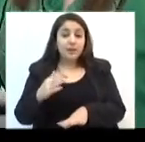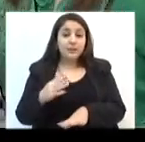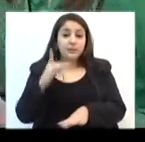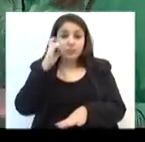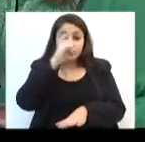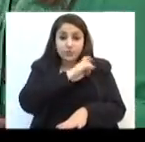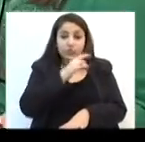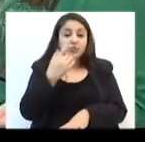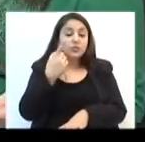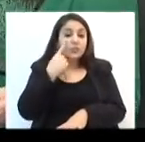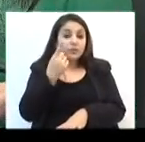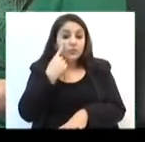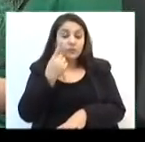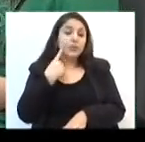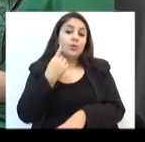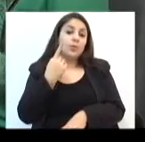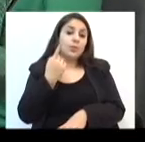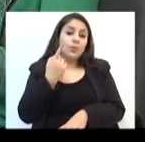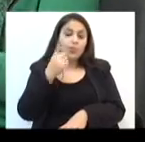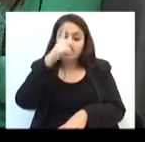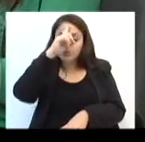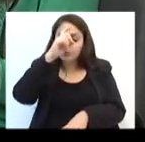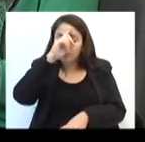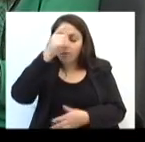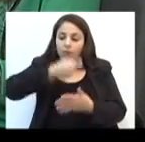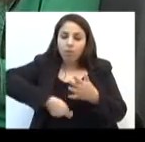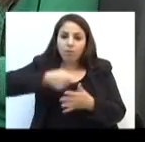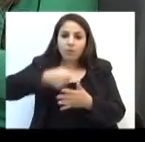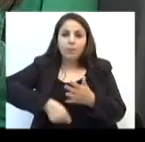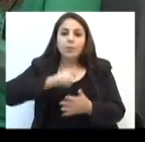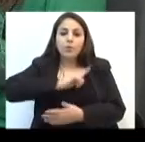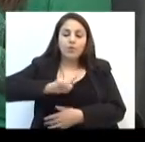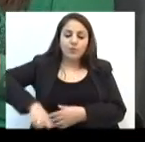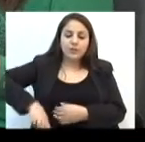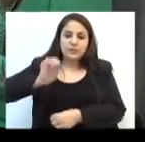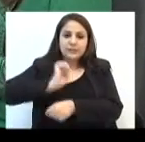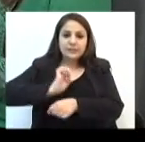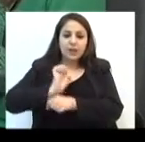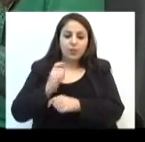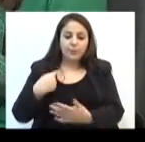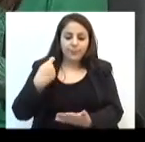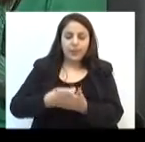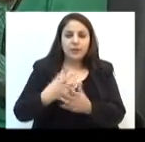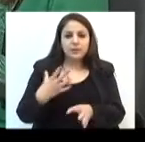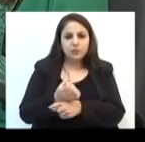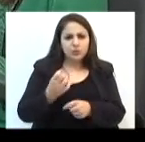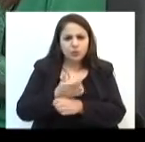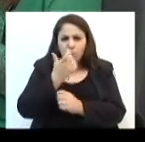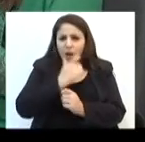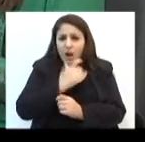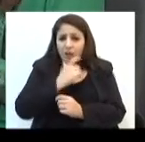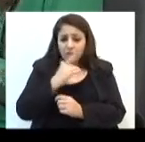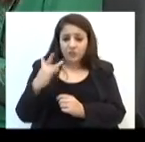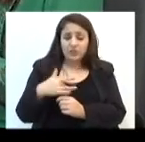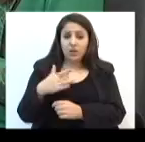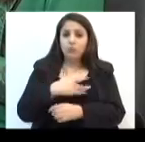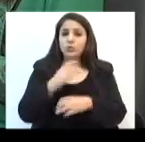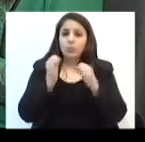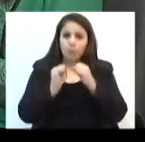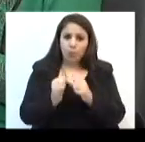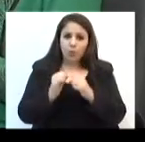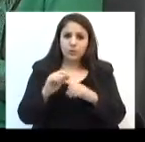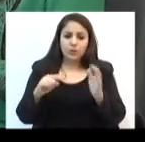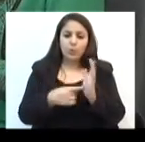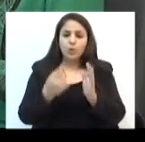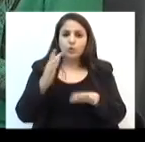afetada? Há pouco tempo a gente viu os hospitais se mobilizando para tentar com que o governo do estado pagasse as contas. O senhor acha que a saúde pode